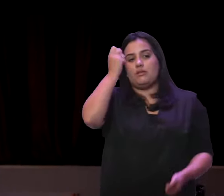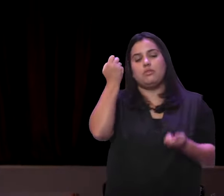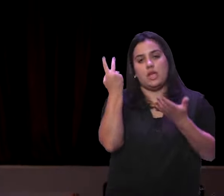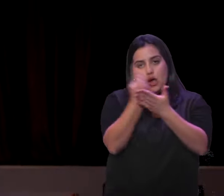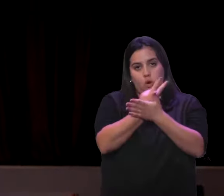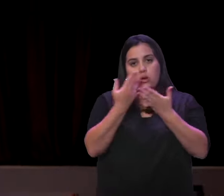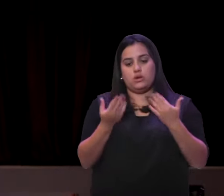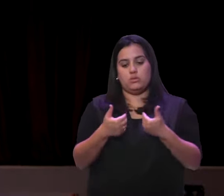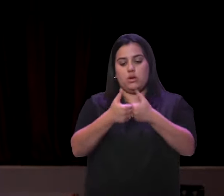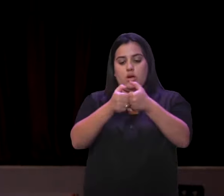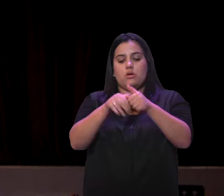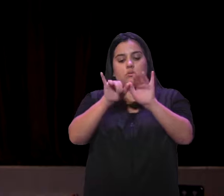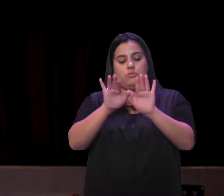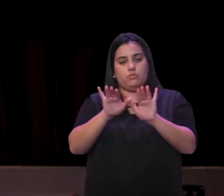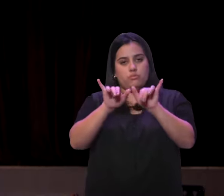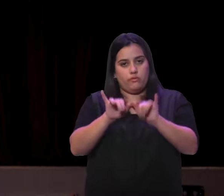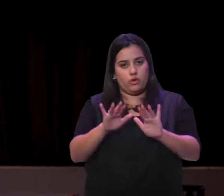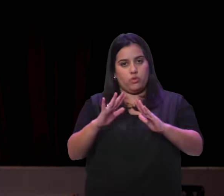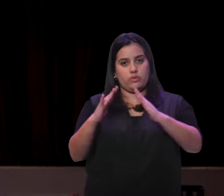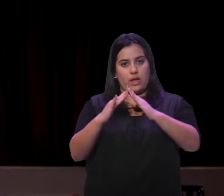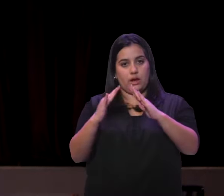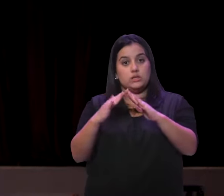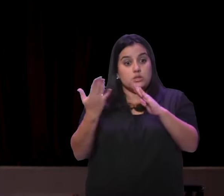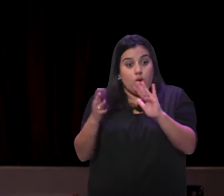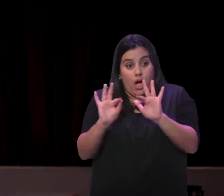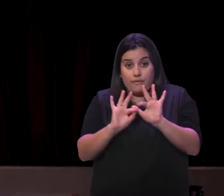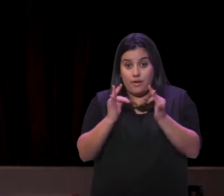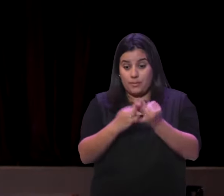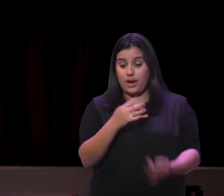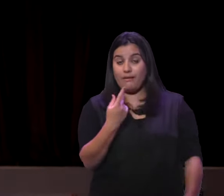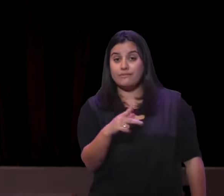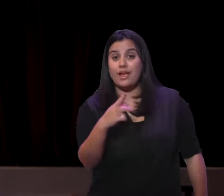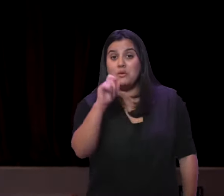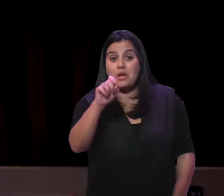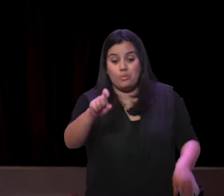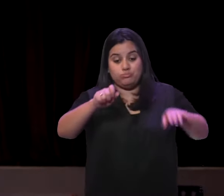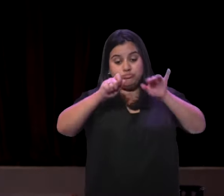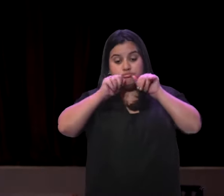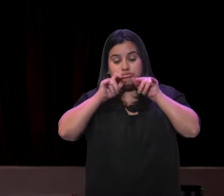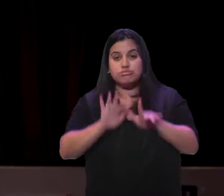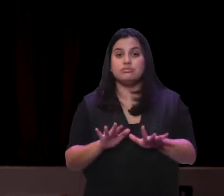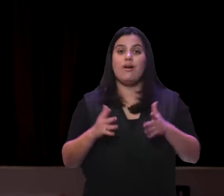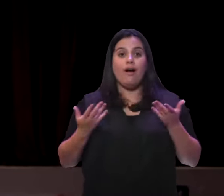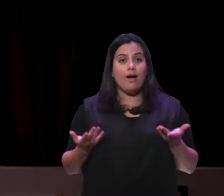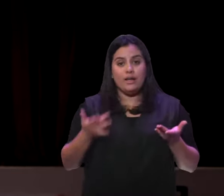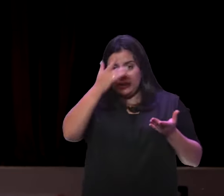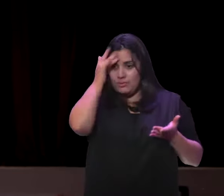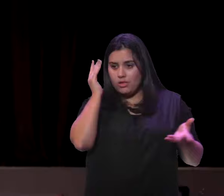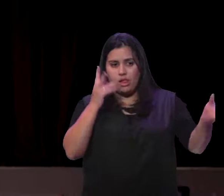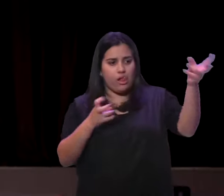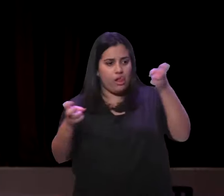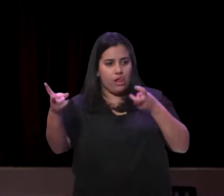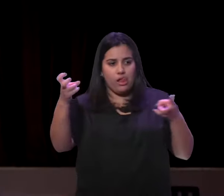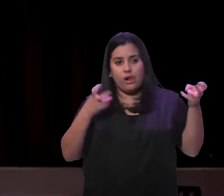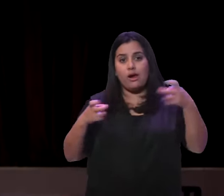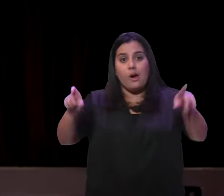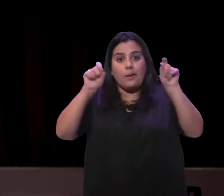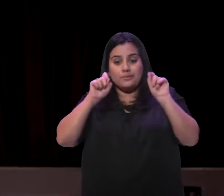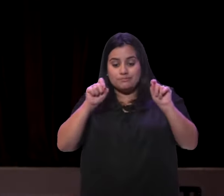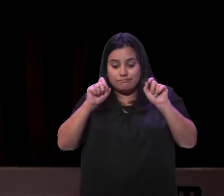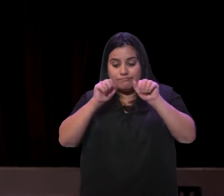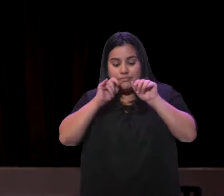a família dele começou a ser abençoada a tal ponto das outras pessoas verem a bênção na casa dele e irem comentar com o rei,